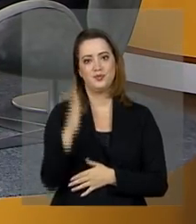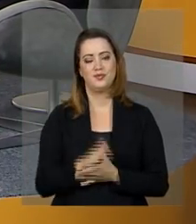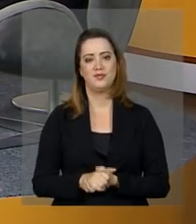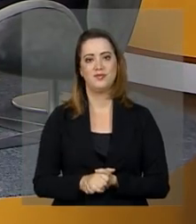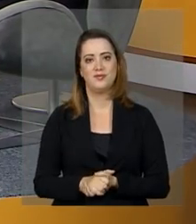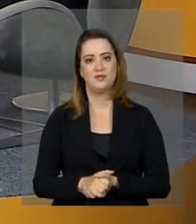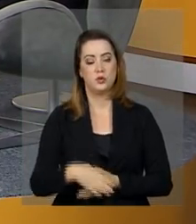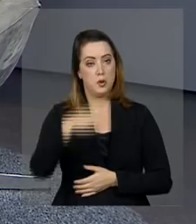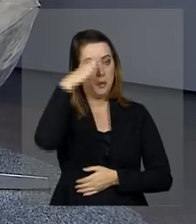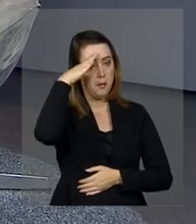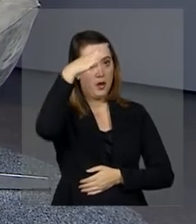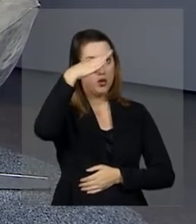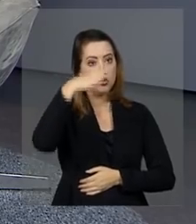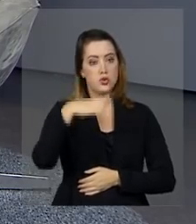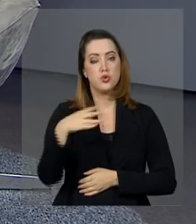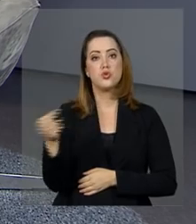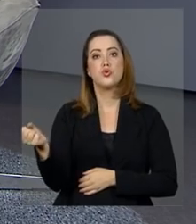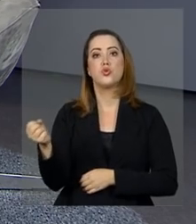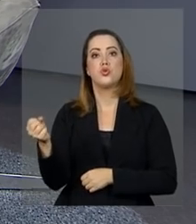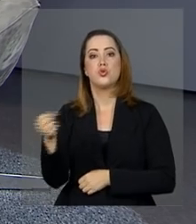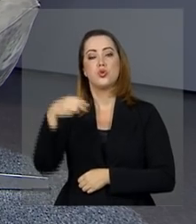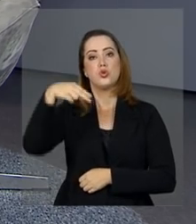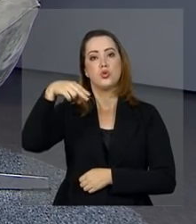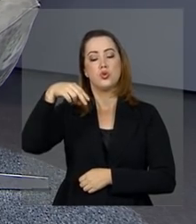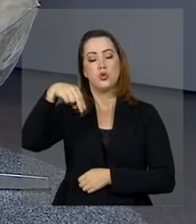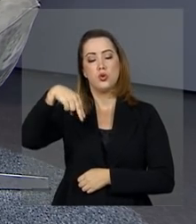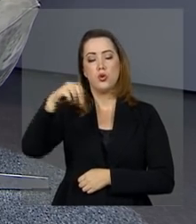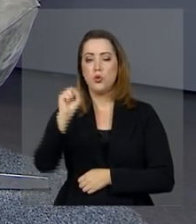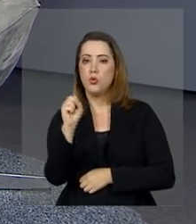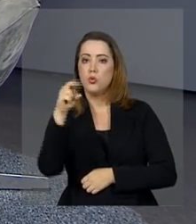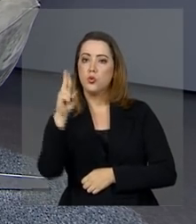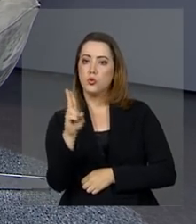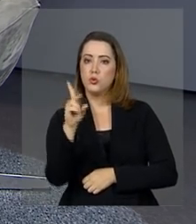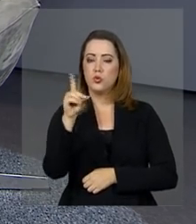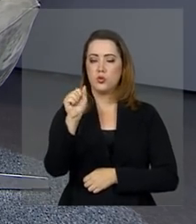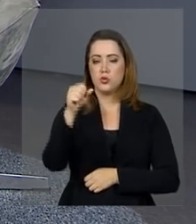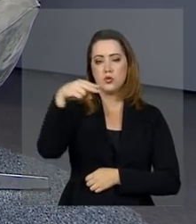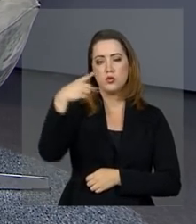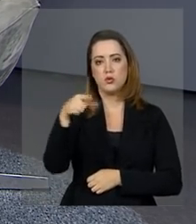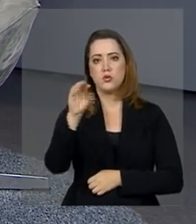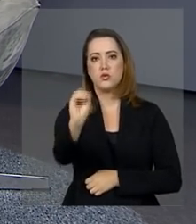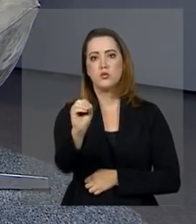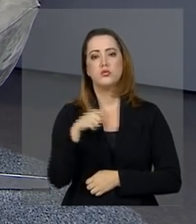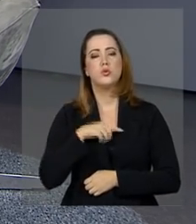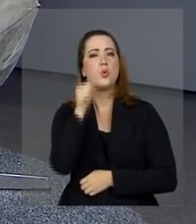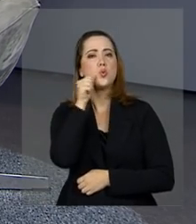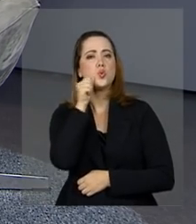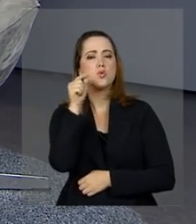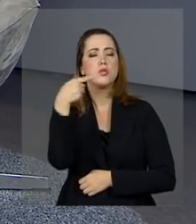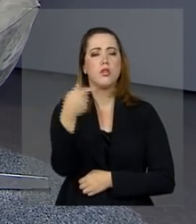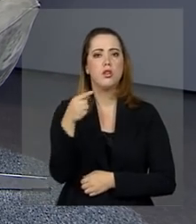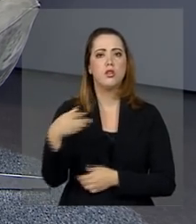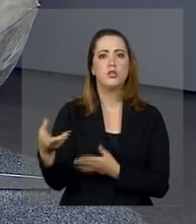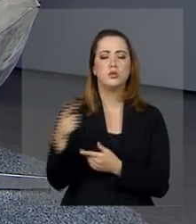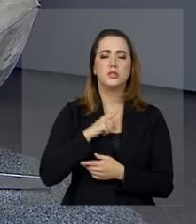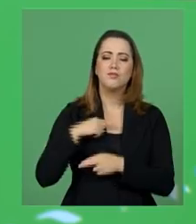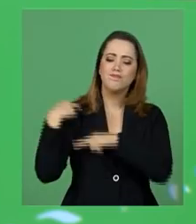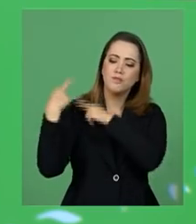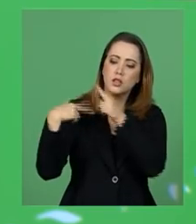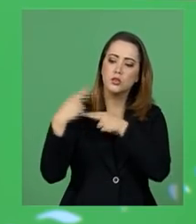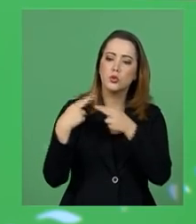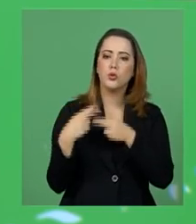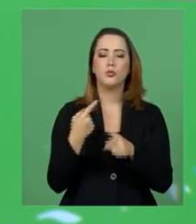Major, o Sudão do Sul é o país mais jovem do mundo e com a independência acabou aí herdando alguns problemas, né? Qual o papel da FAB lá? A